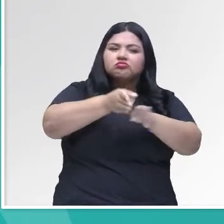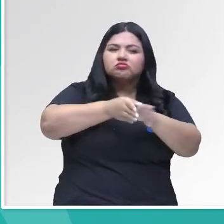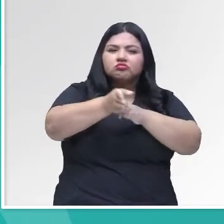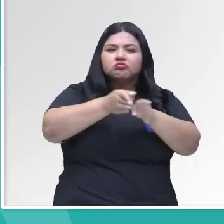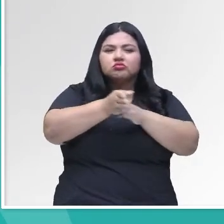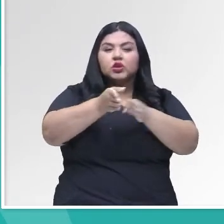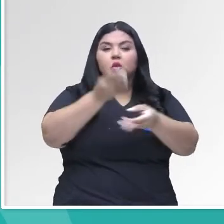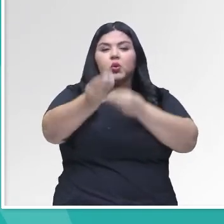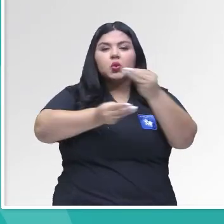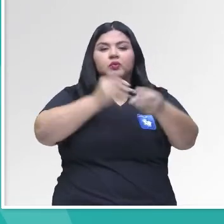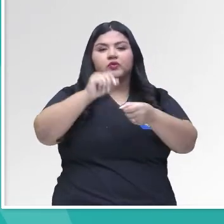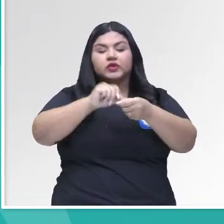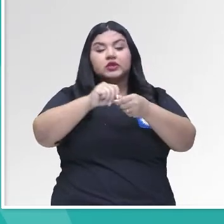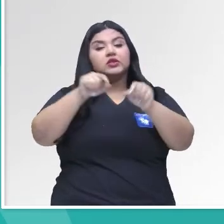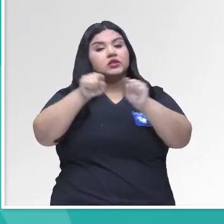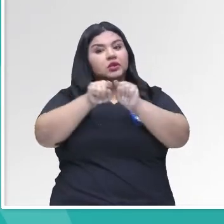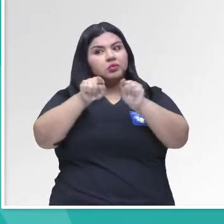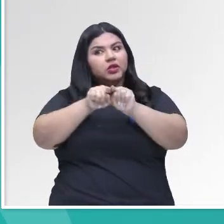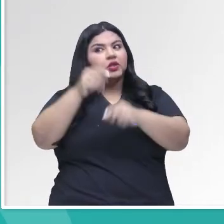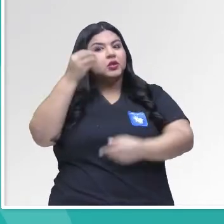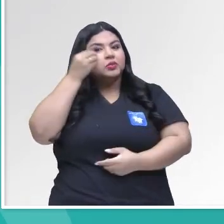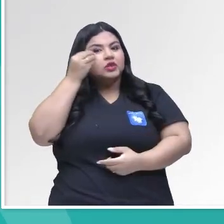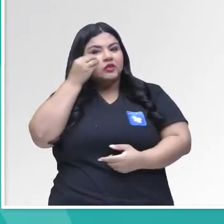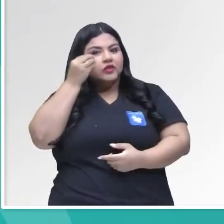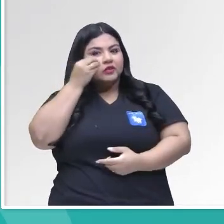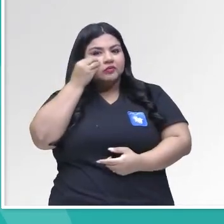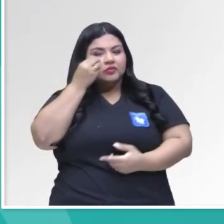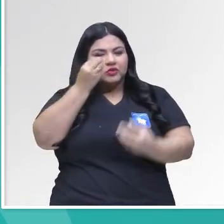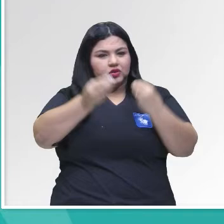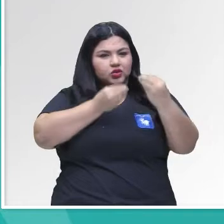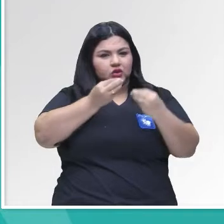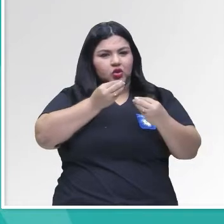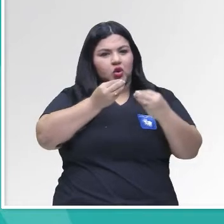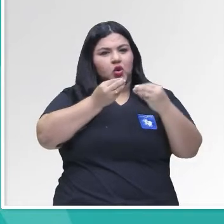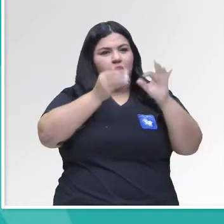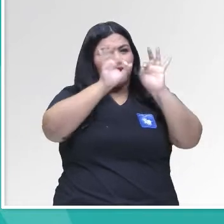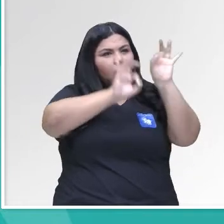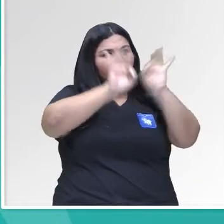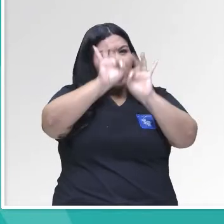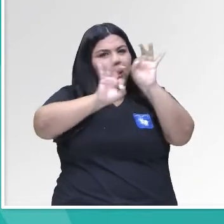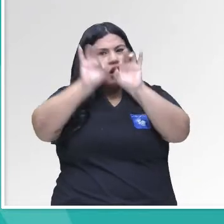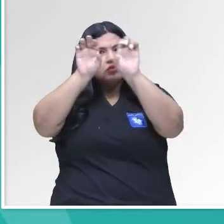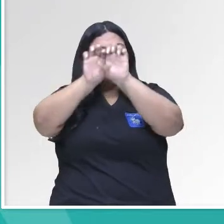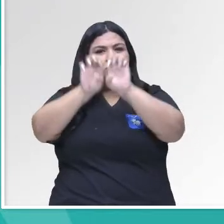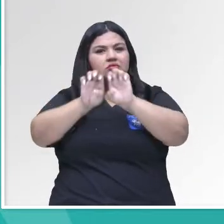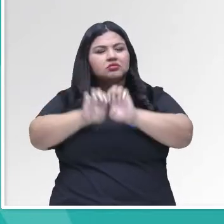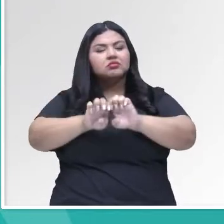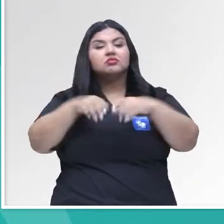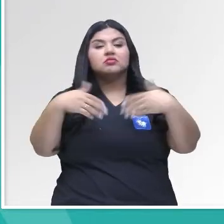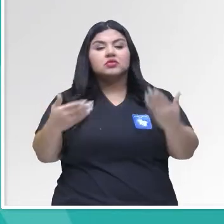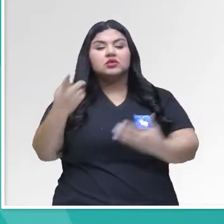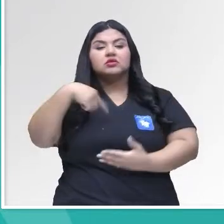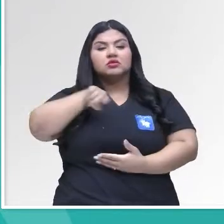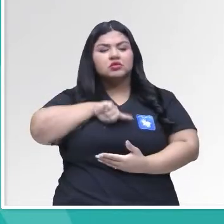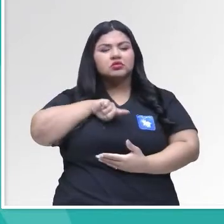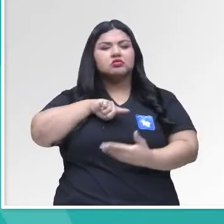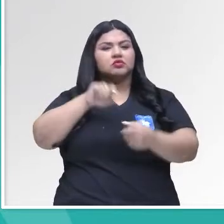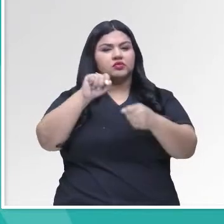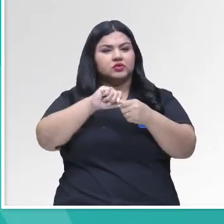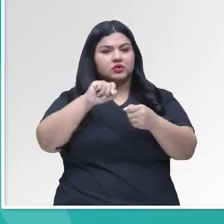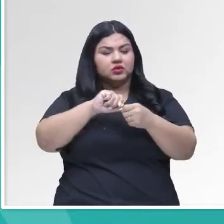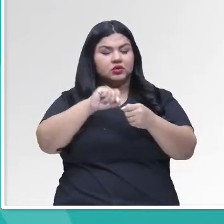você consegue observar os sinais de pontuação, como eles estão organizados. Então, quando